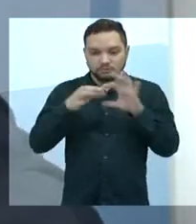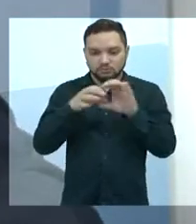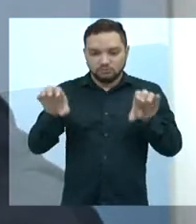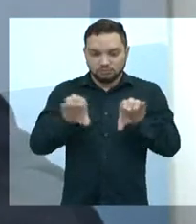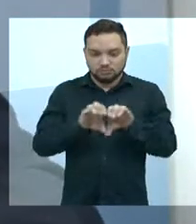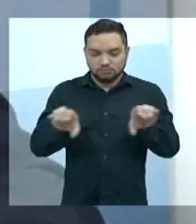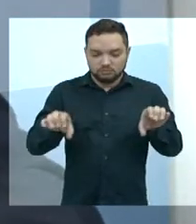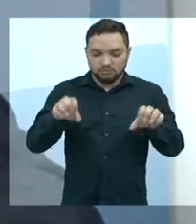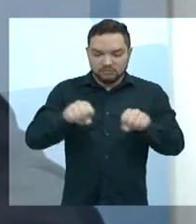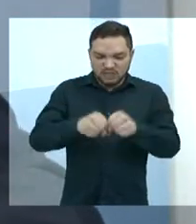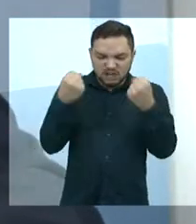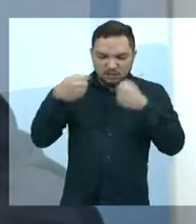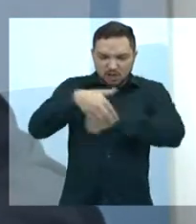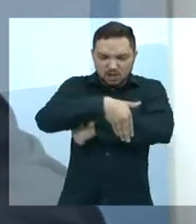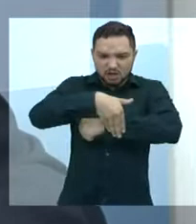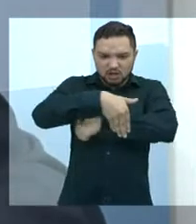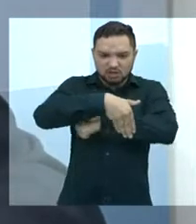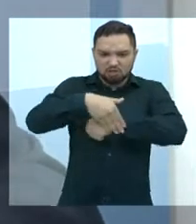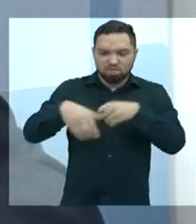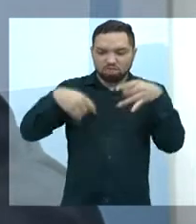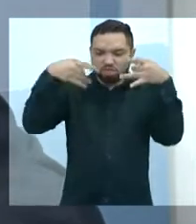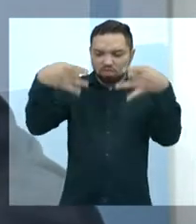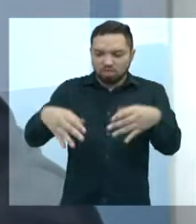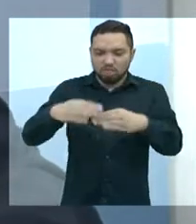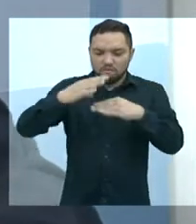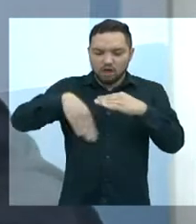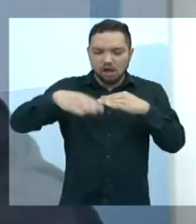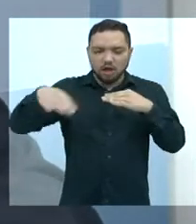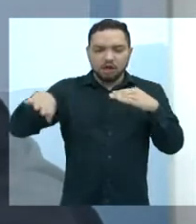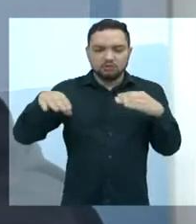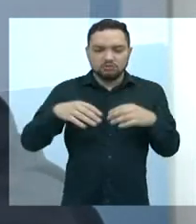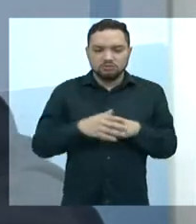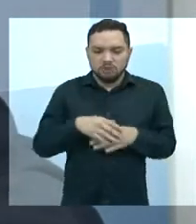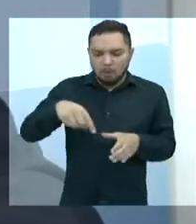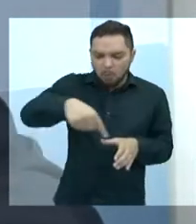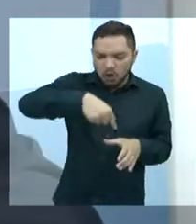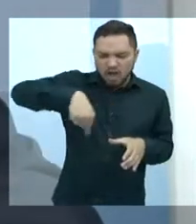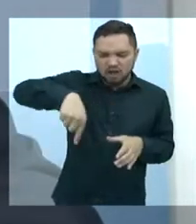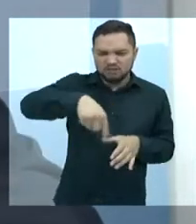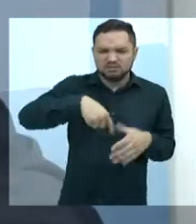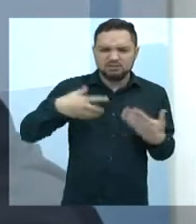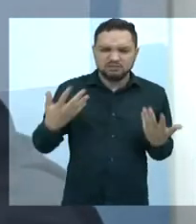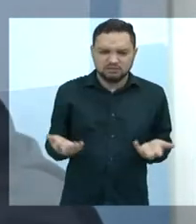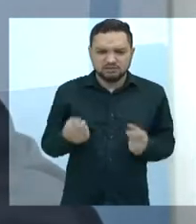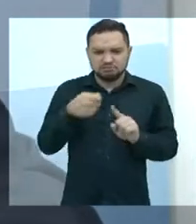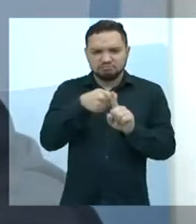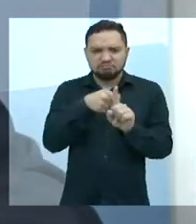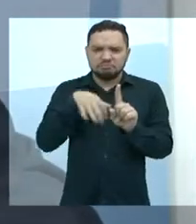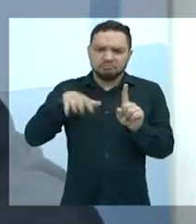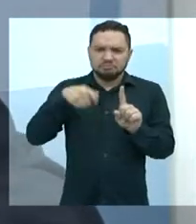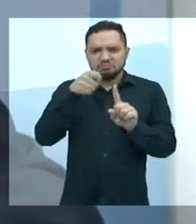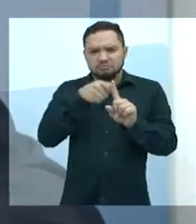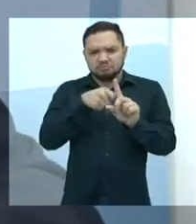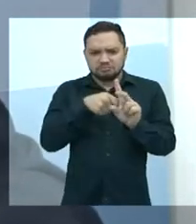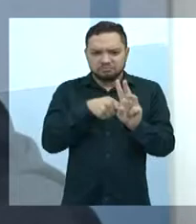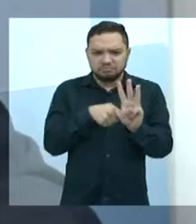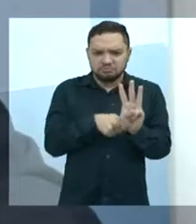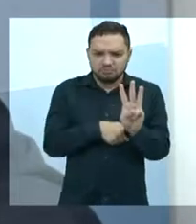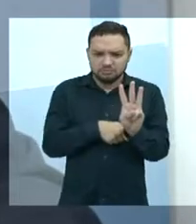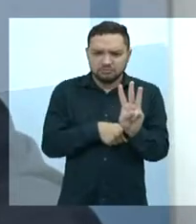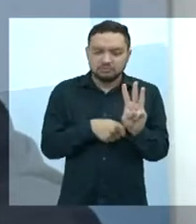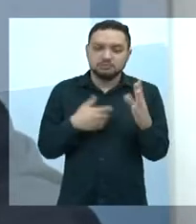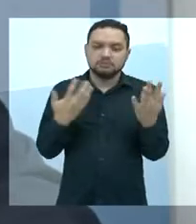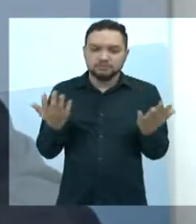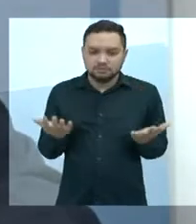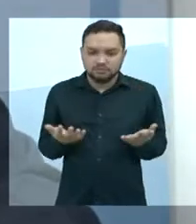o asfalto, fazia ligação e deixava aquele asfalto sem recuperar. E às vezes passava 1 mês, 2 meses, 3 meses. E então